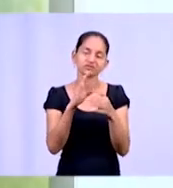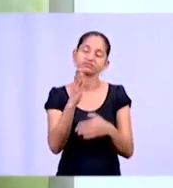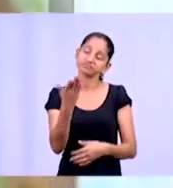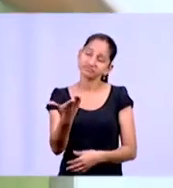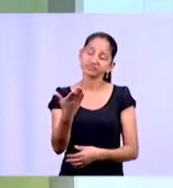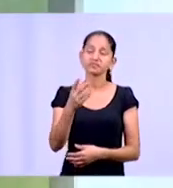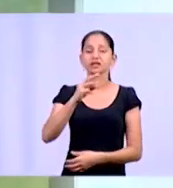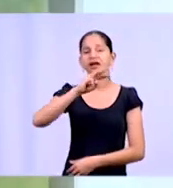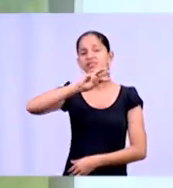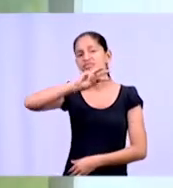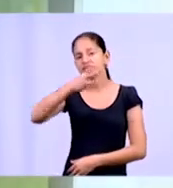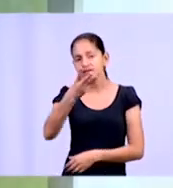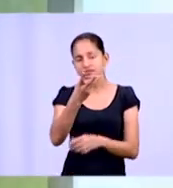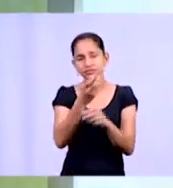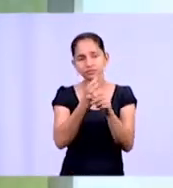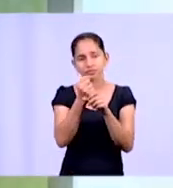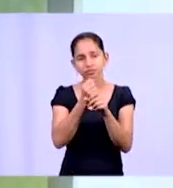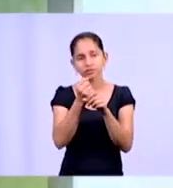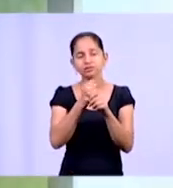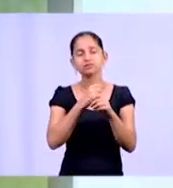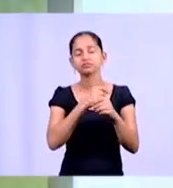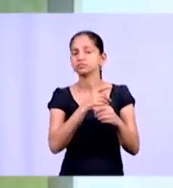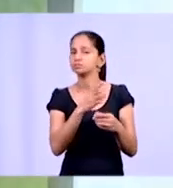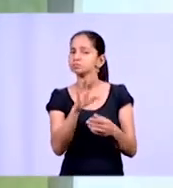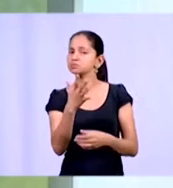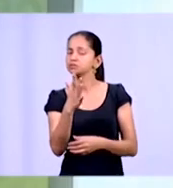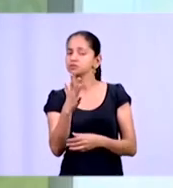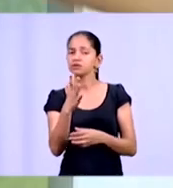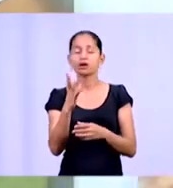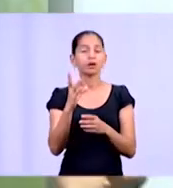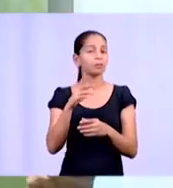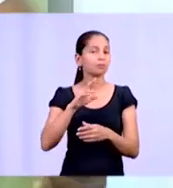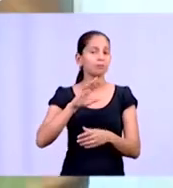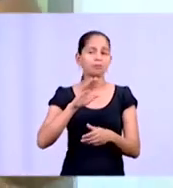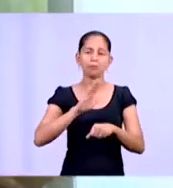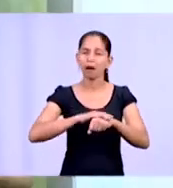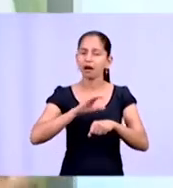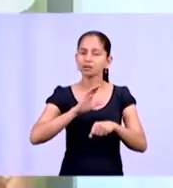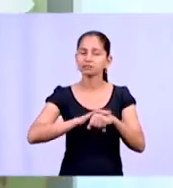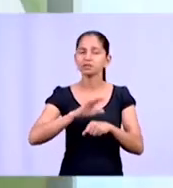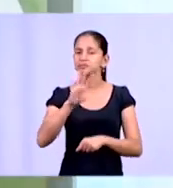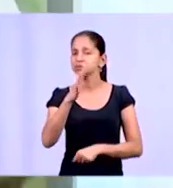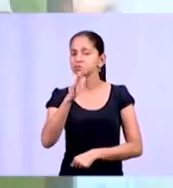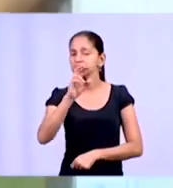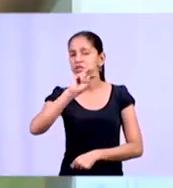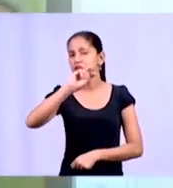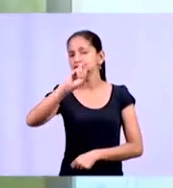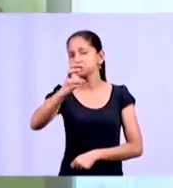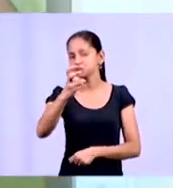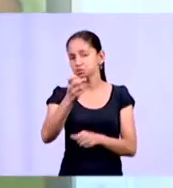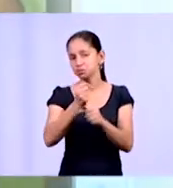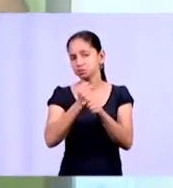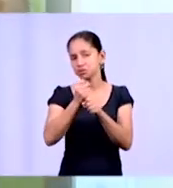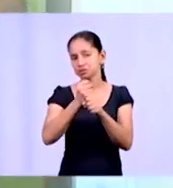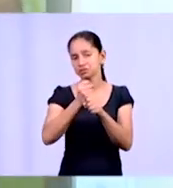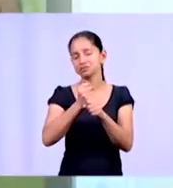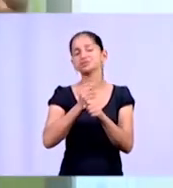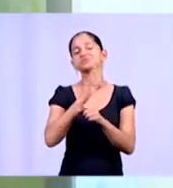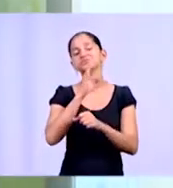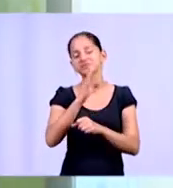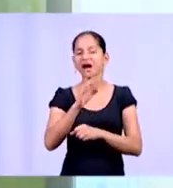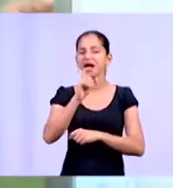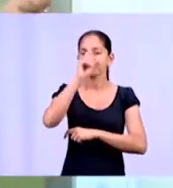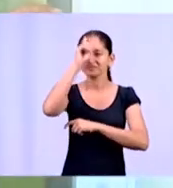Mais de 3 mil anos para cá, 3 mil anos não, né? 3 mil, mais de 2 mil, de 5 mil anos para cá, muitas outras máquinas